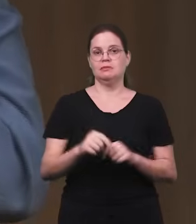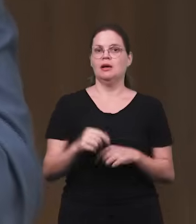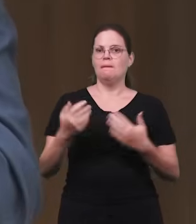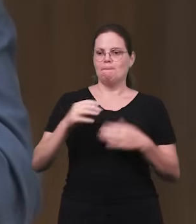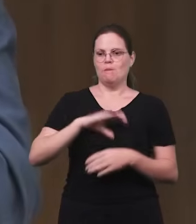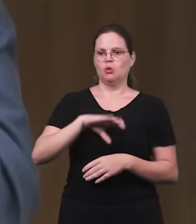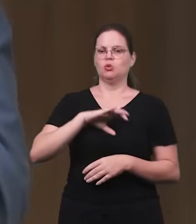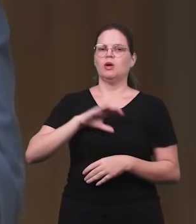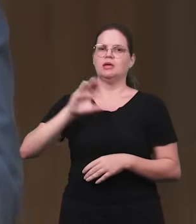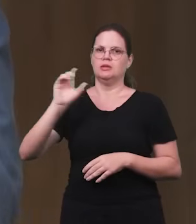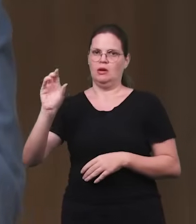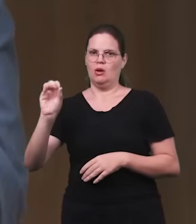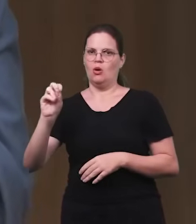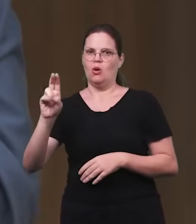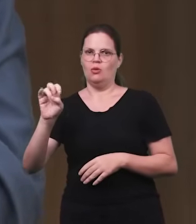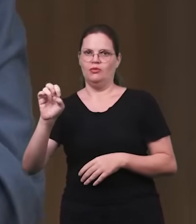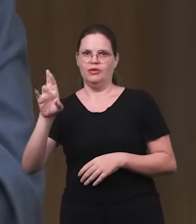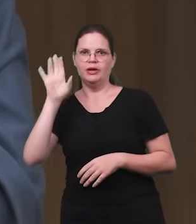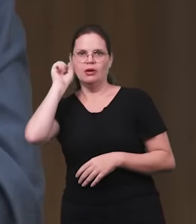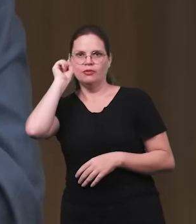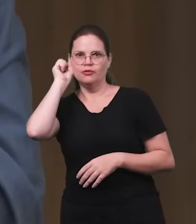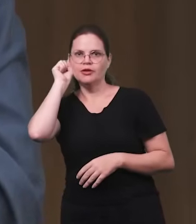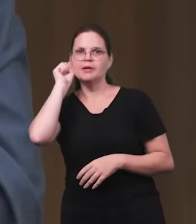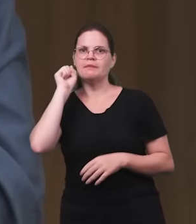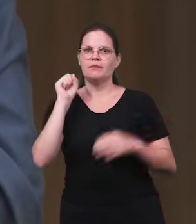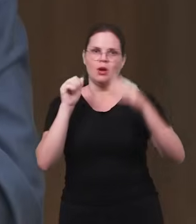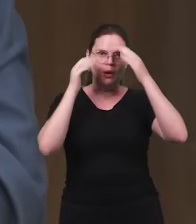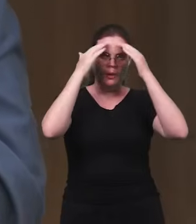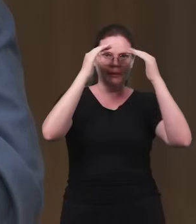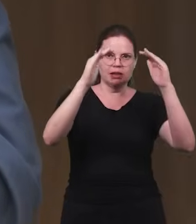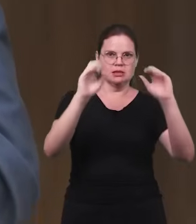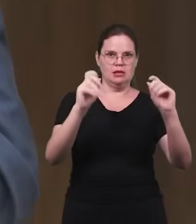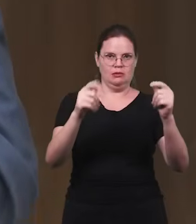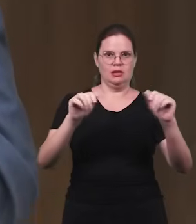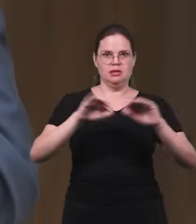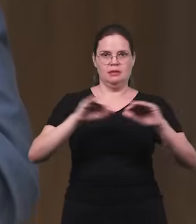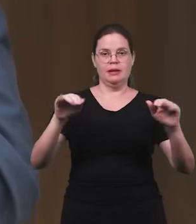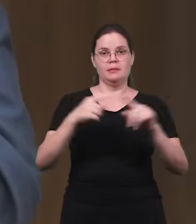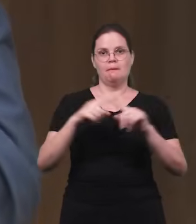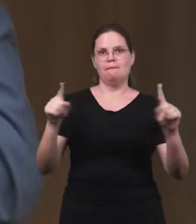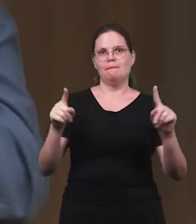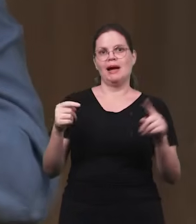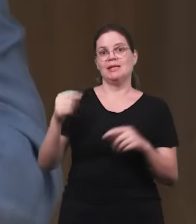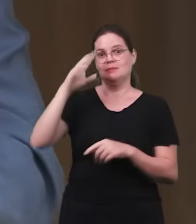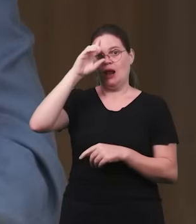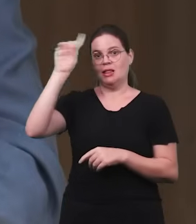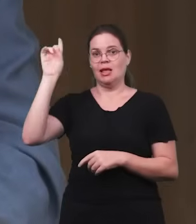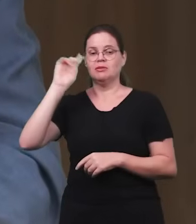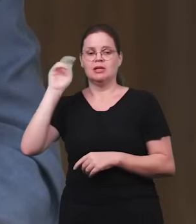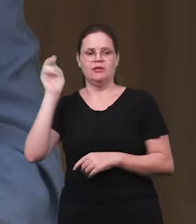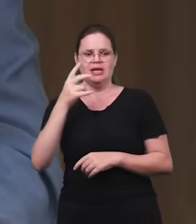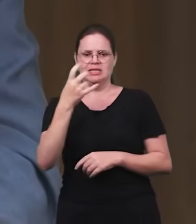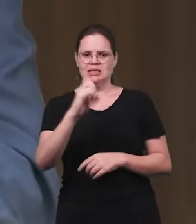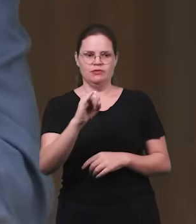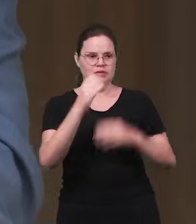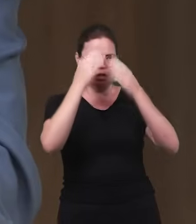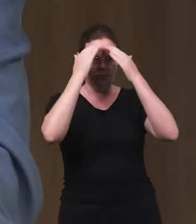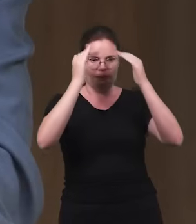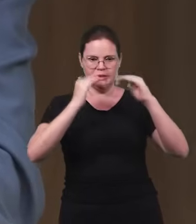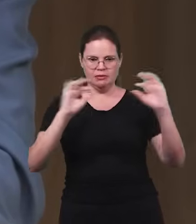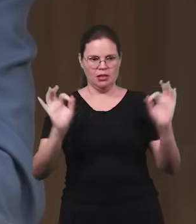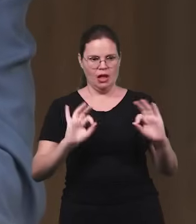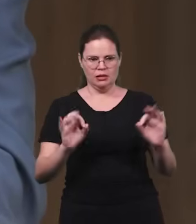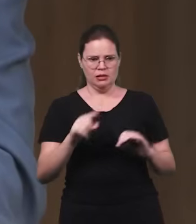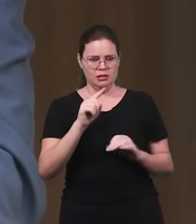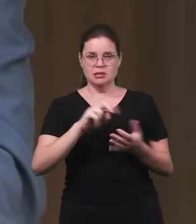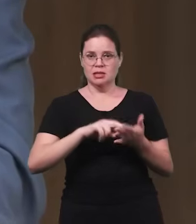português está separado. Não, porque para Deus, se você não obedeceu, para Deus você não ouviu. Para Deus você